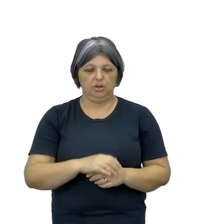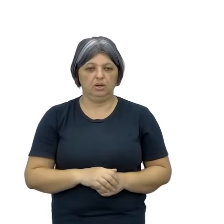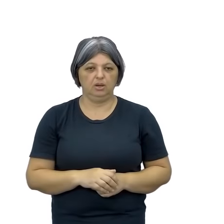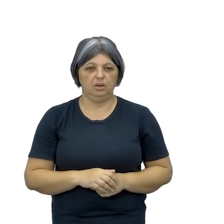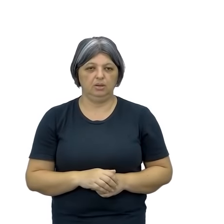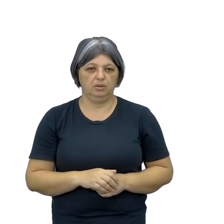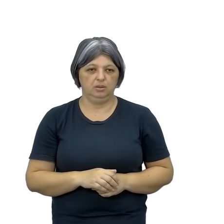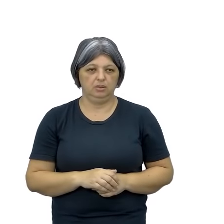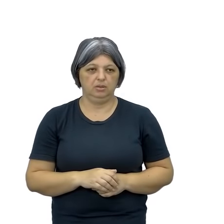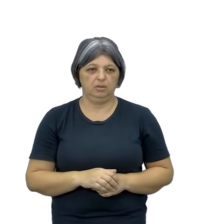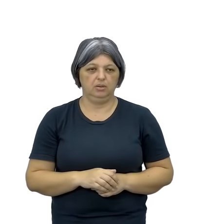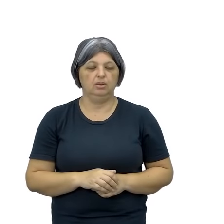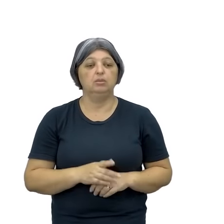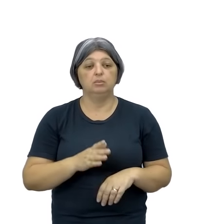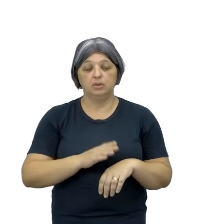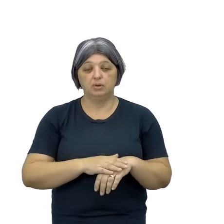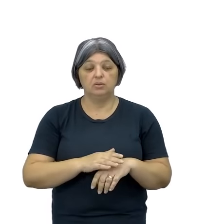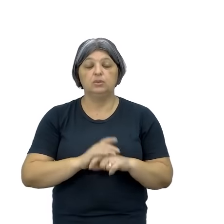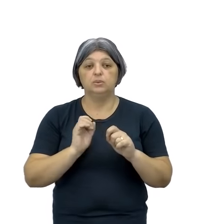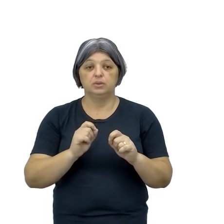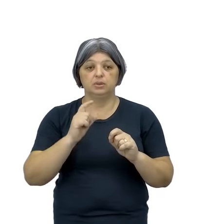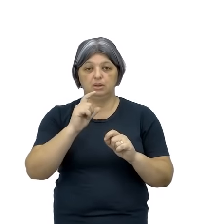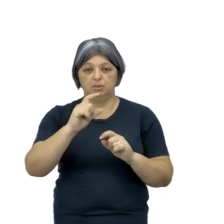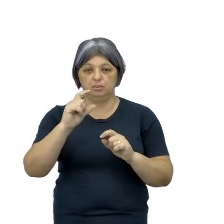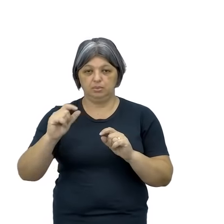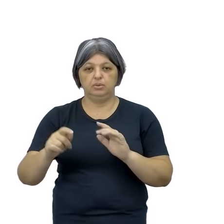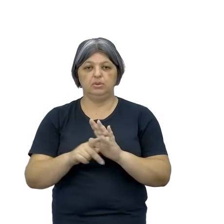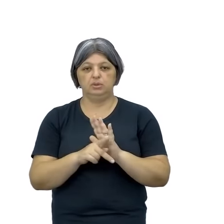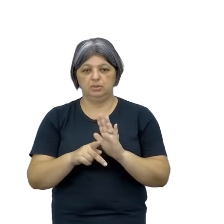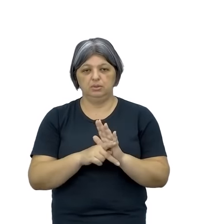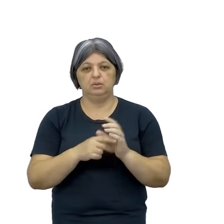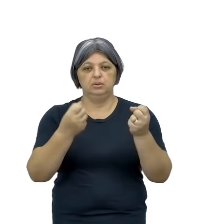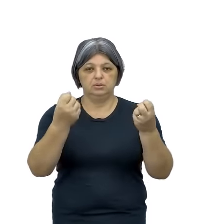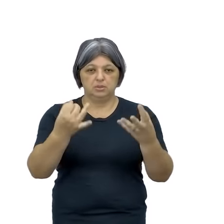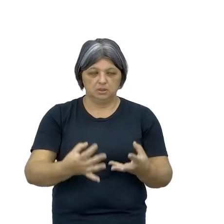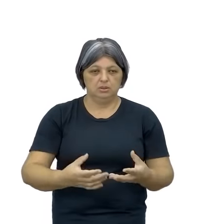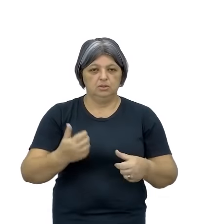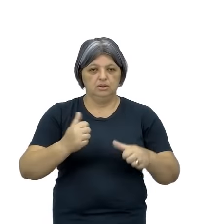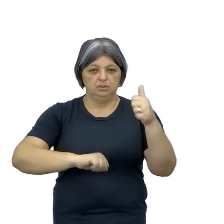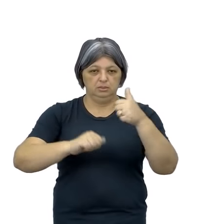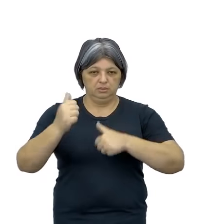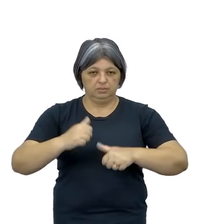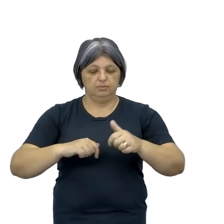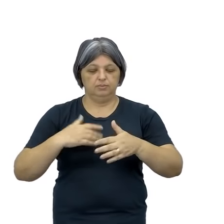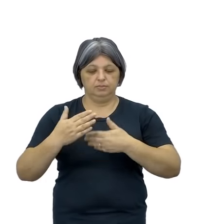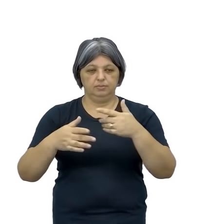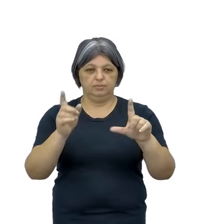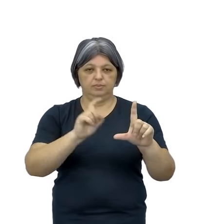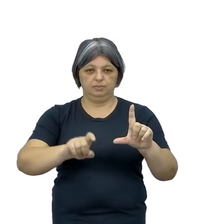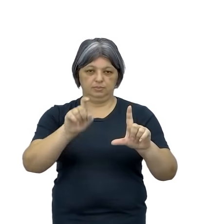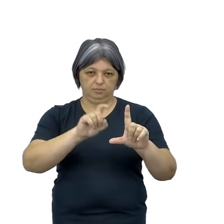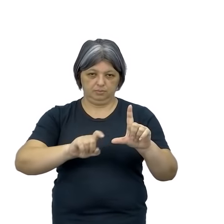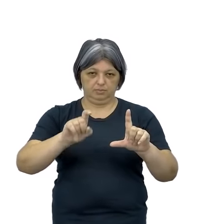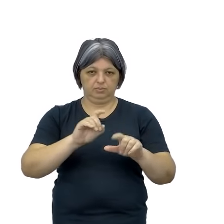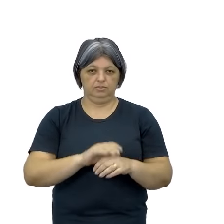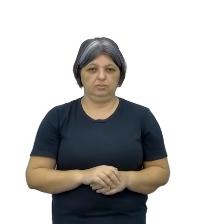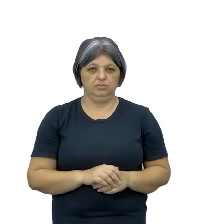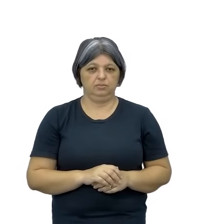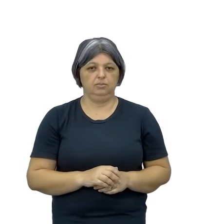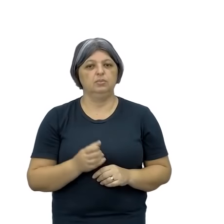aparecer alguns cards. Então, eu tenho aqui o guia das avaliações e de sequências digitais, eu tenho a consulta